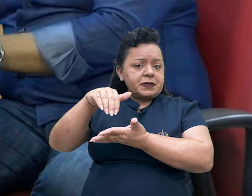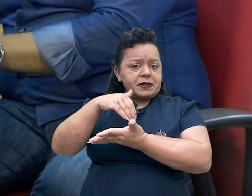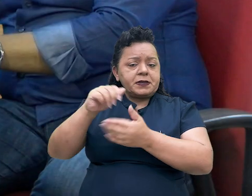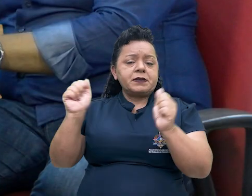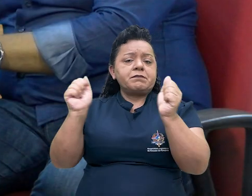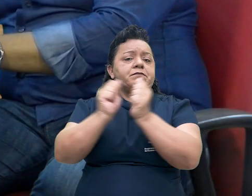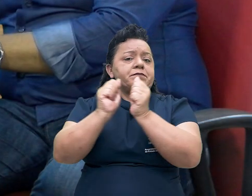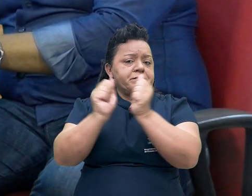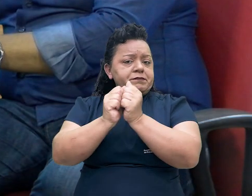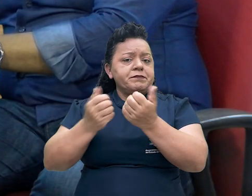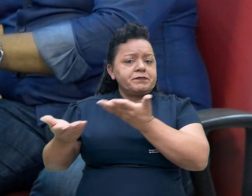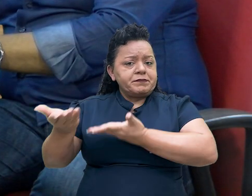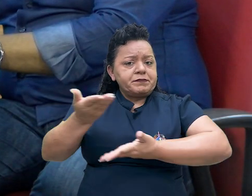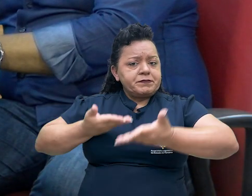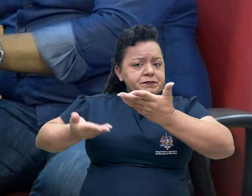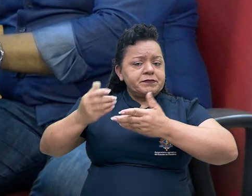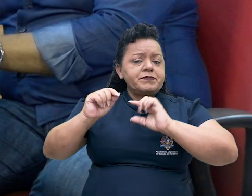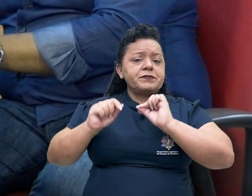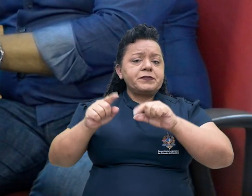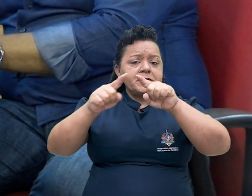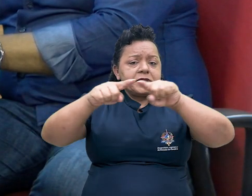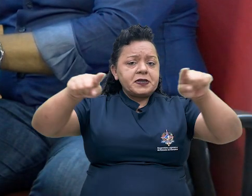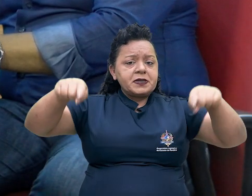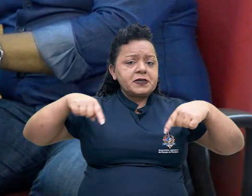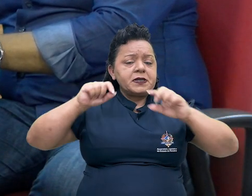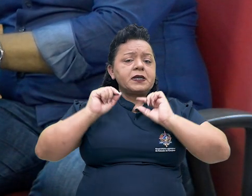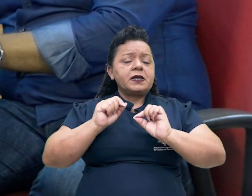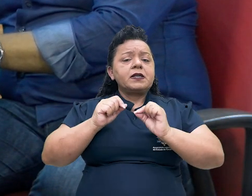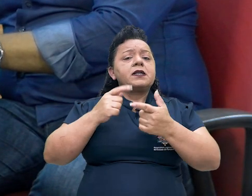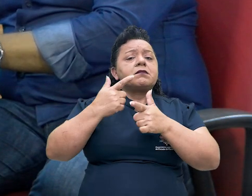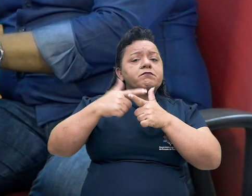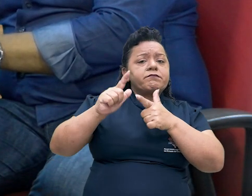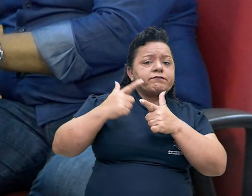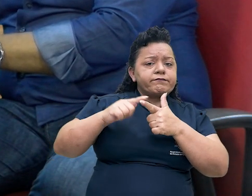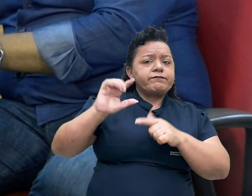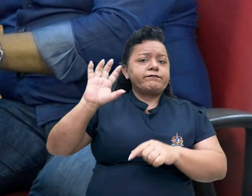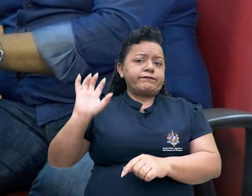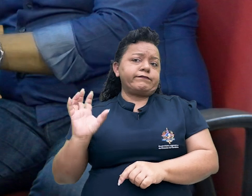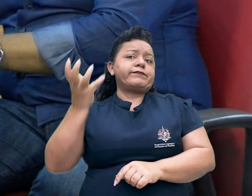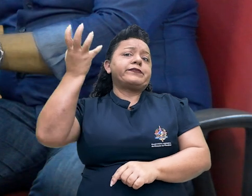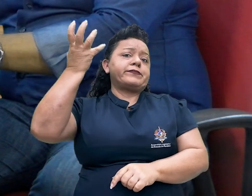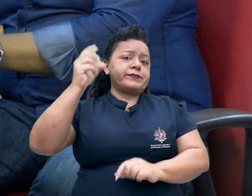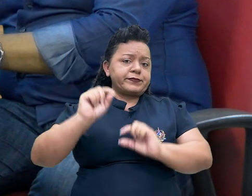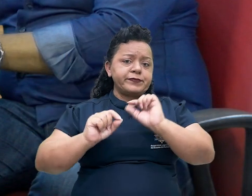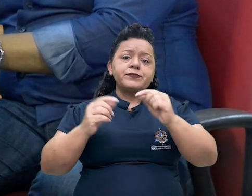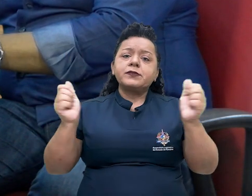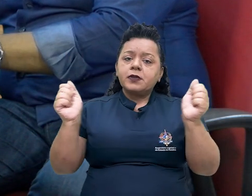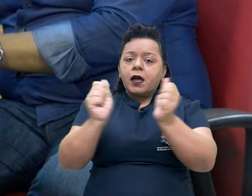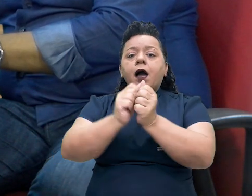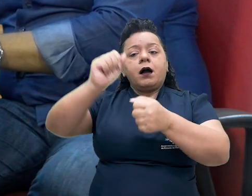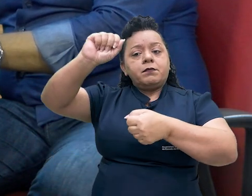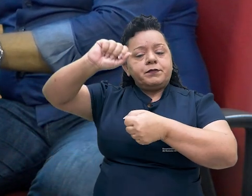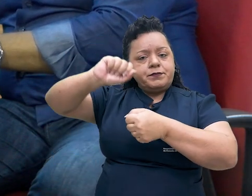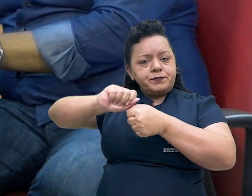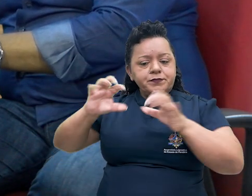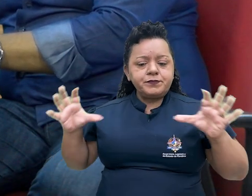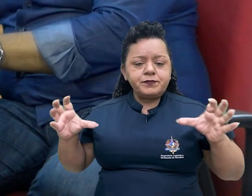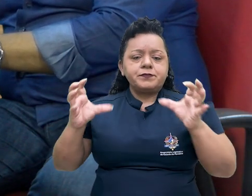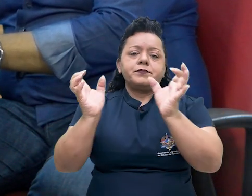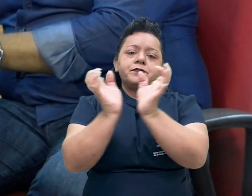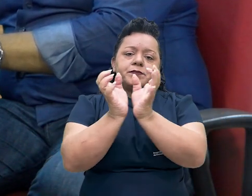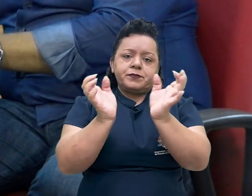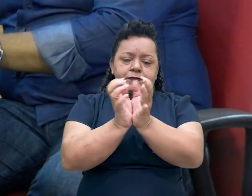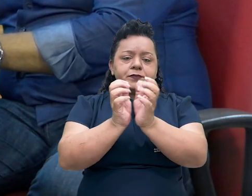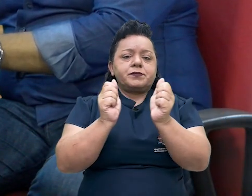e mas essa que estão participando da sala de situação que é chamada sala de crise né Para que venha esse evento adversa poder fazer